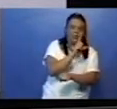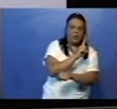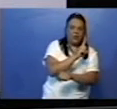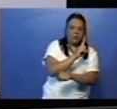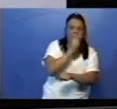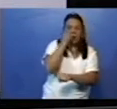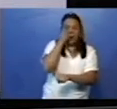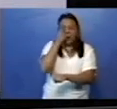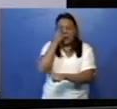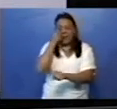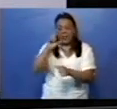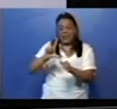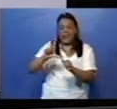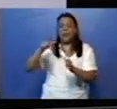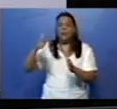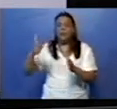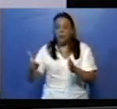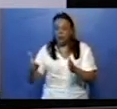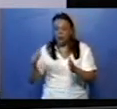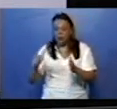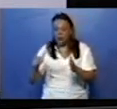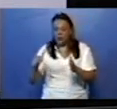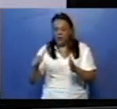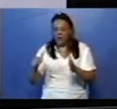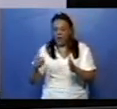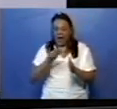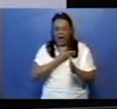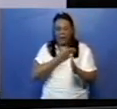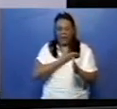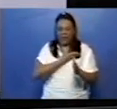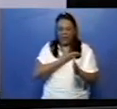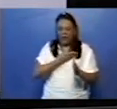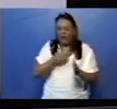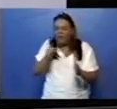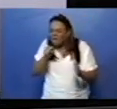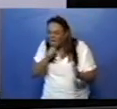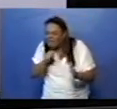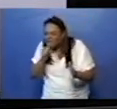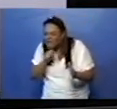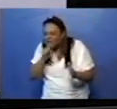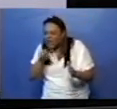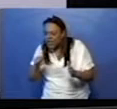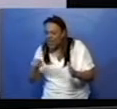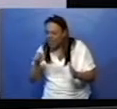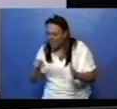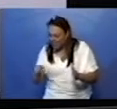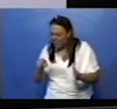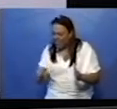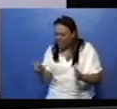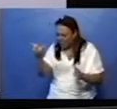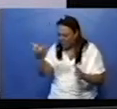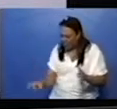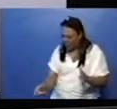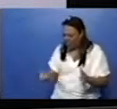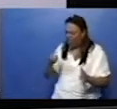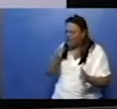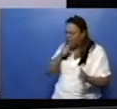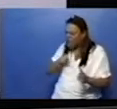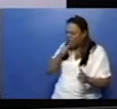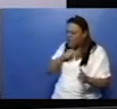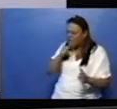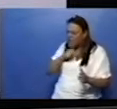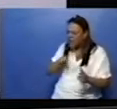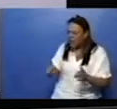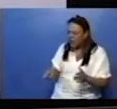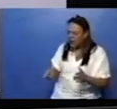ele depois, amigo velho, eu já quero dizer que esse amigo é velho. Ele pode até ser um